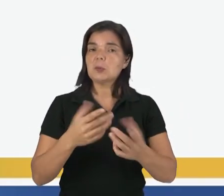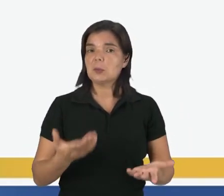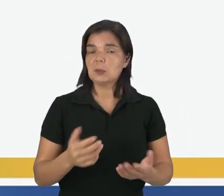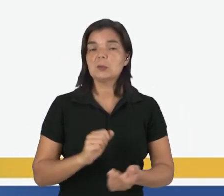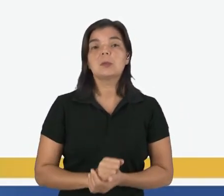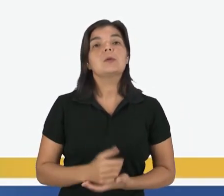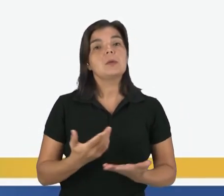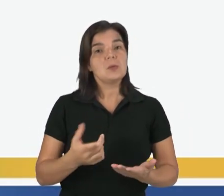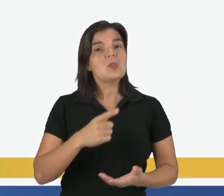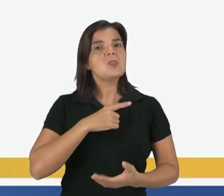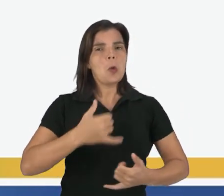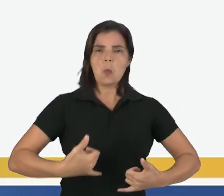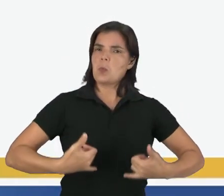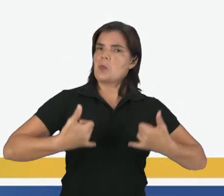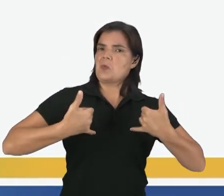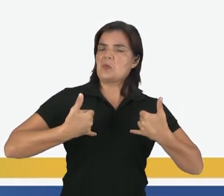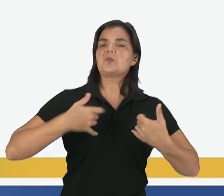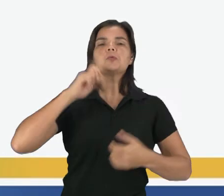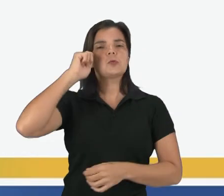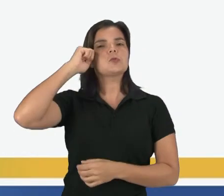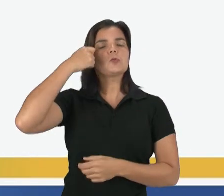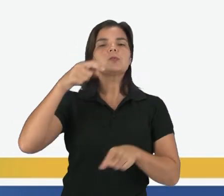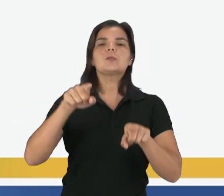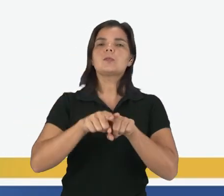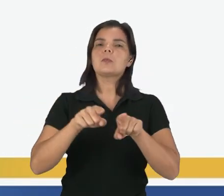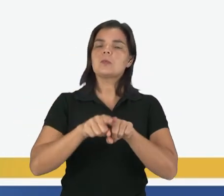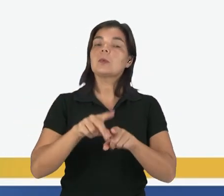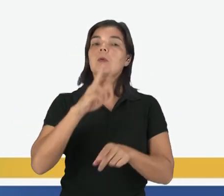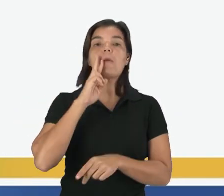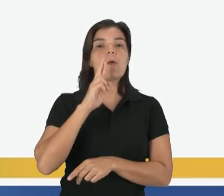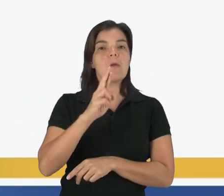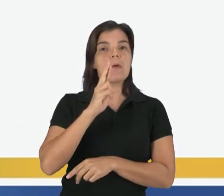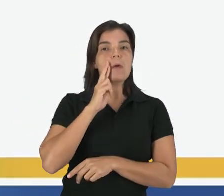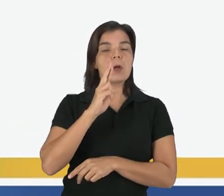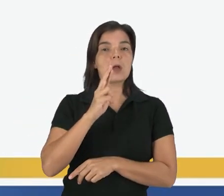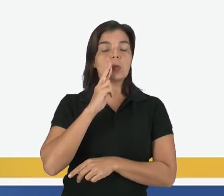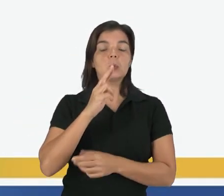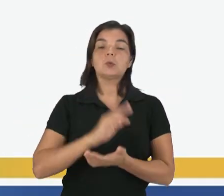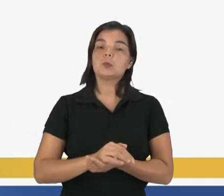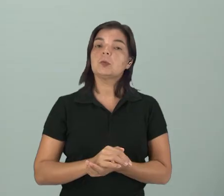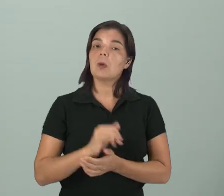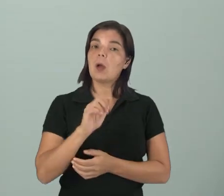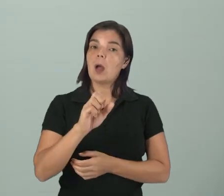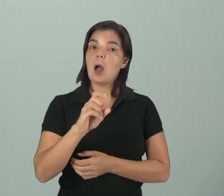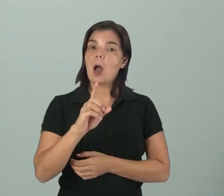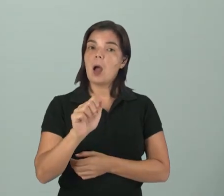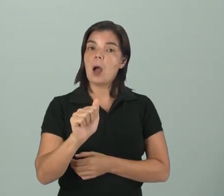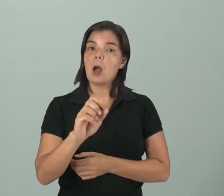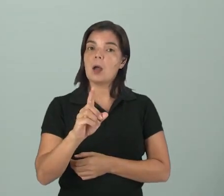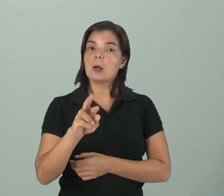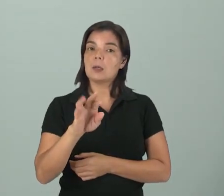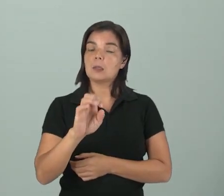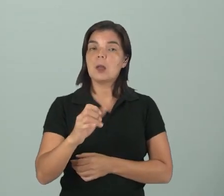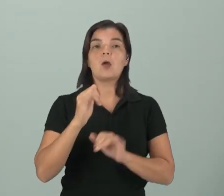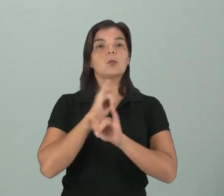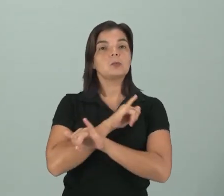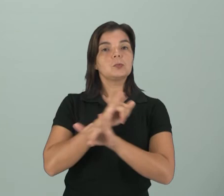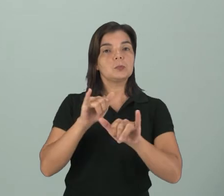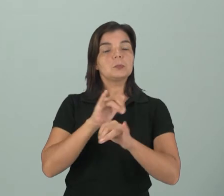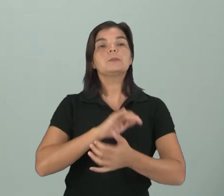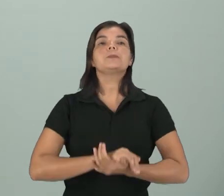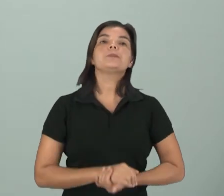ponto. Aliás, tenho orgulho de ser negro. Foi a resposta que o menino Adriel deu a esses